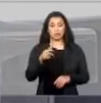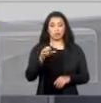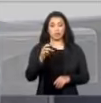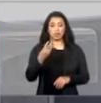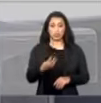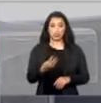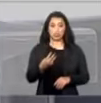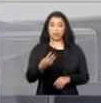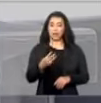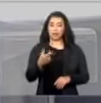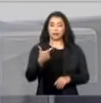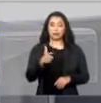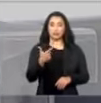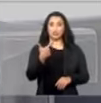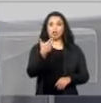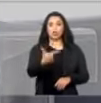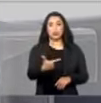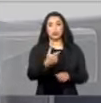desse modelo.